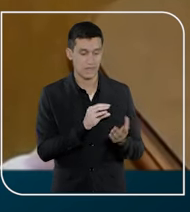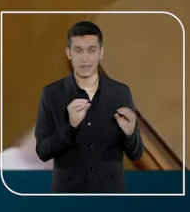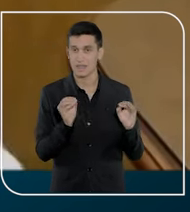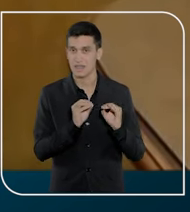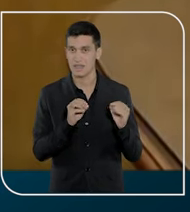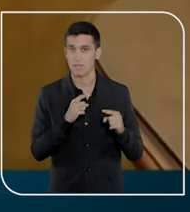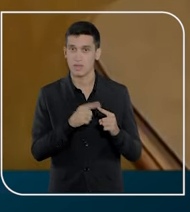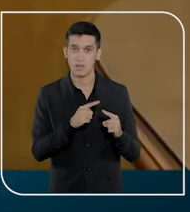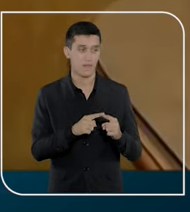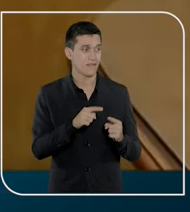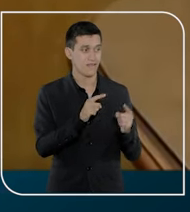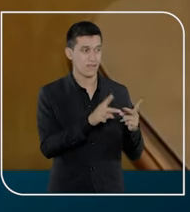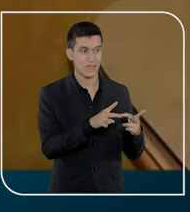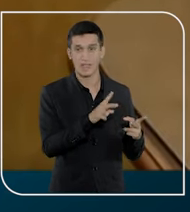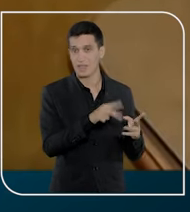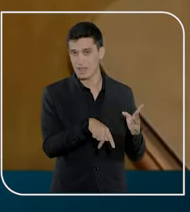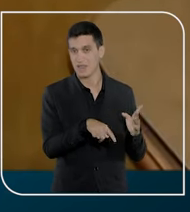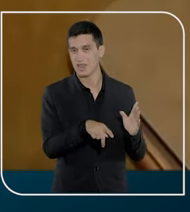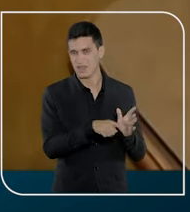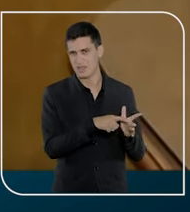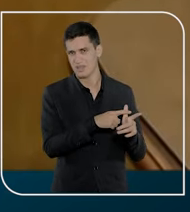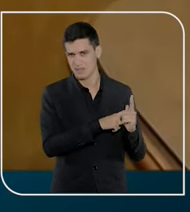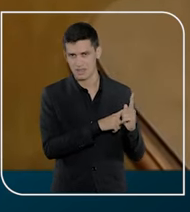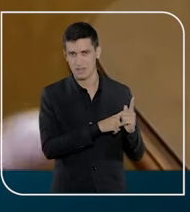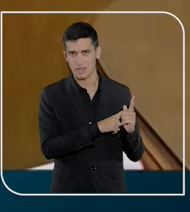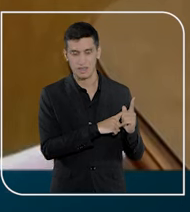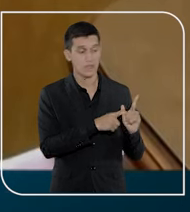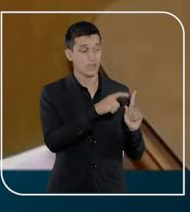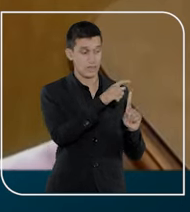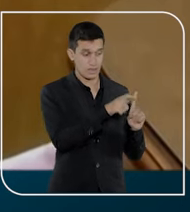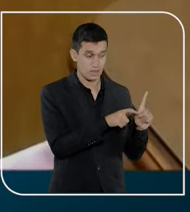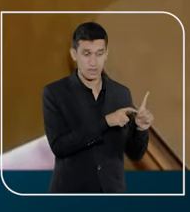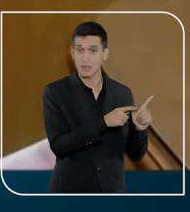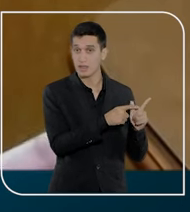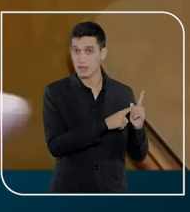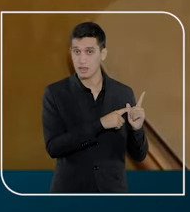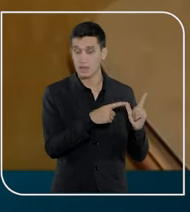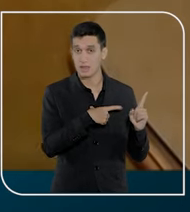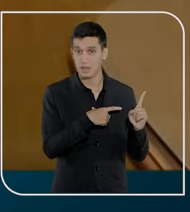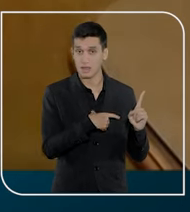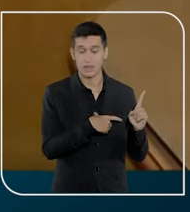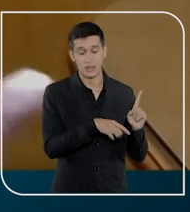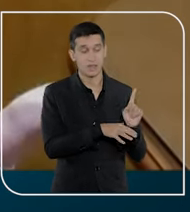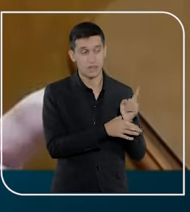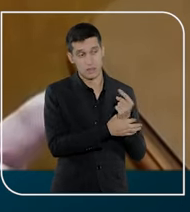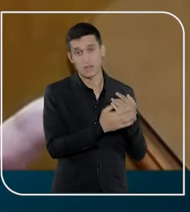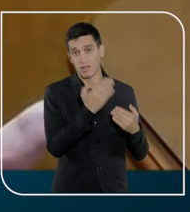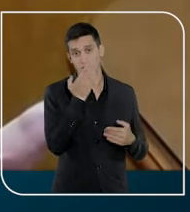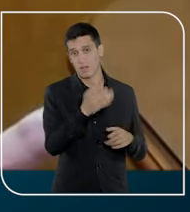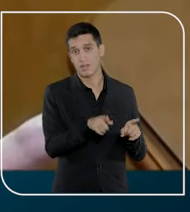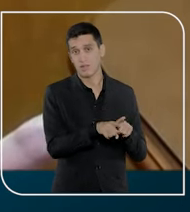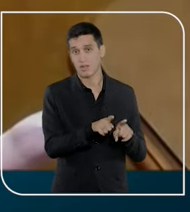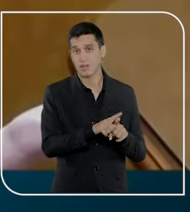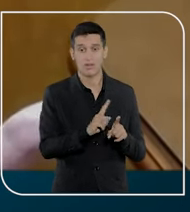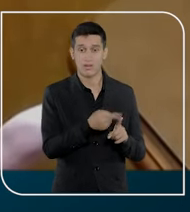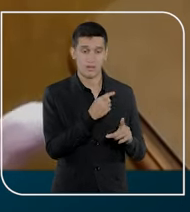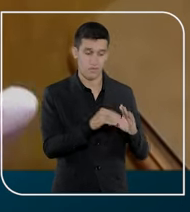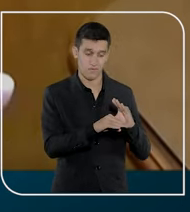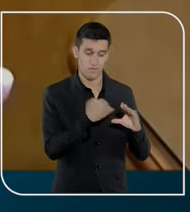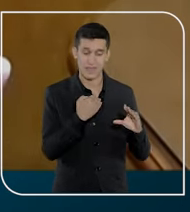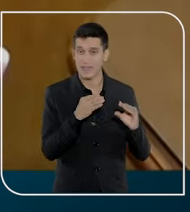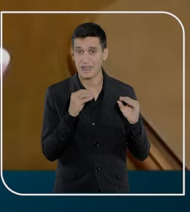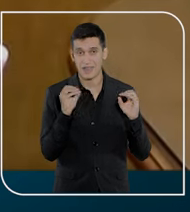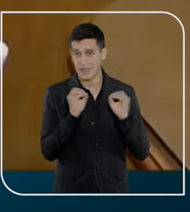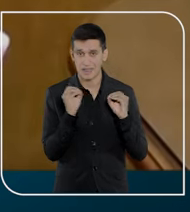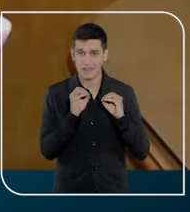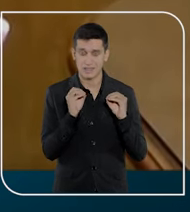trabalhista. E o credor com garantia real está na frente também. Então, a gente não ia receber nada. E